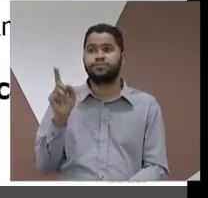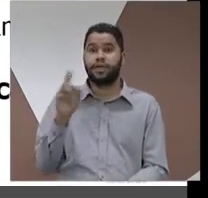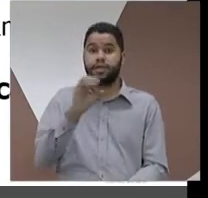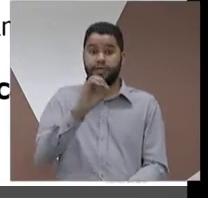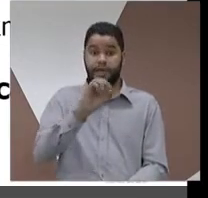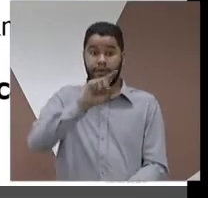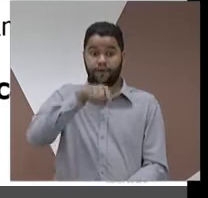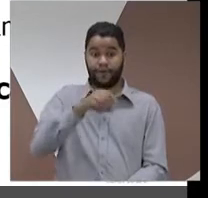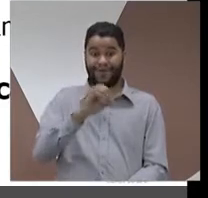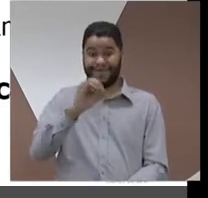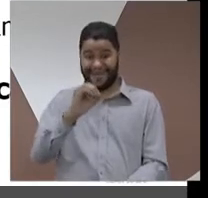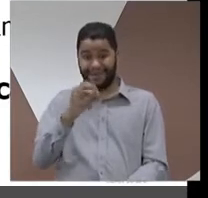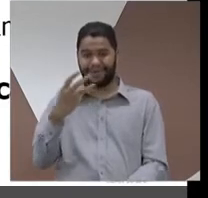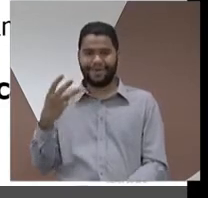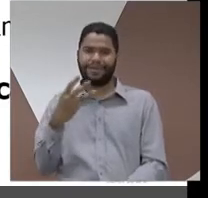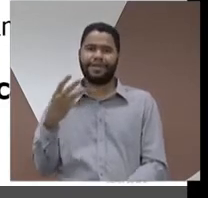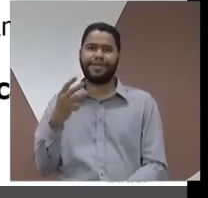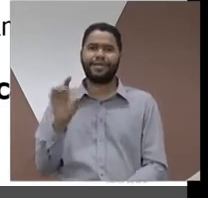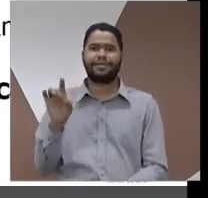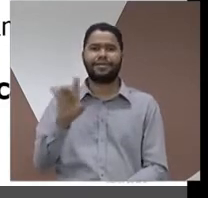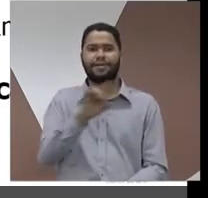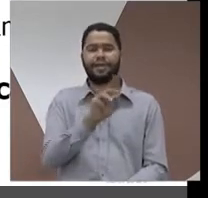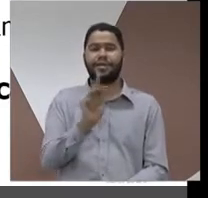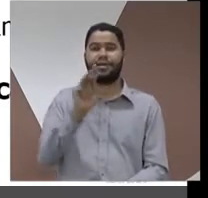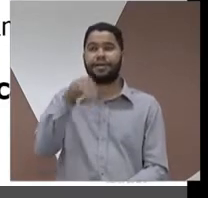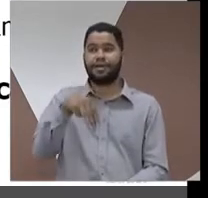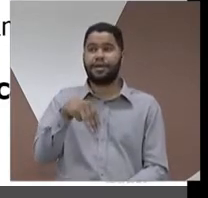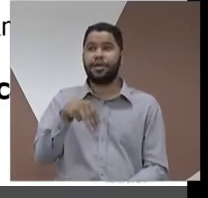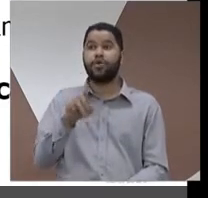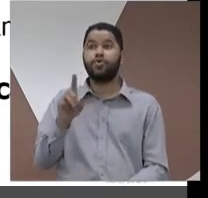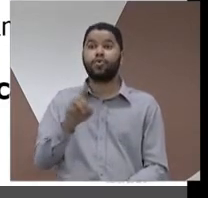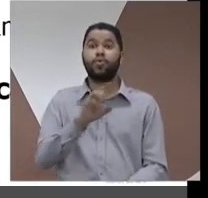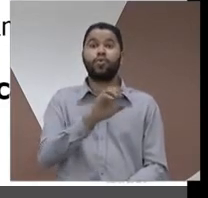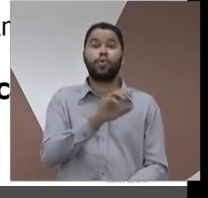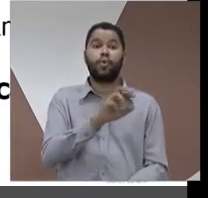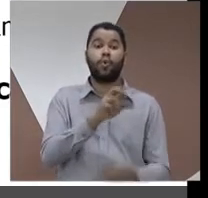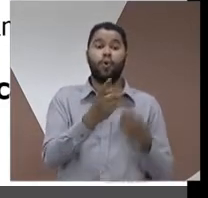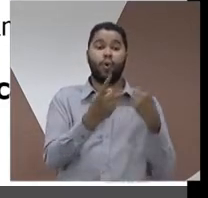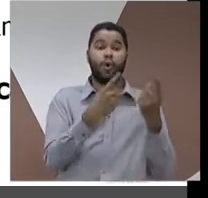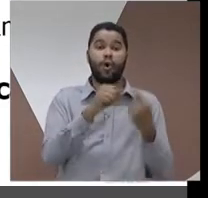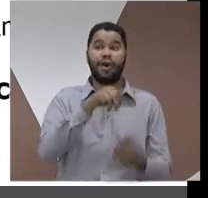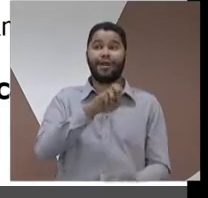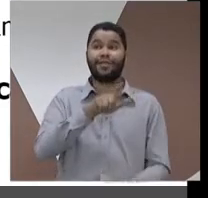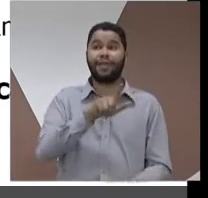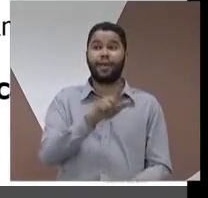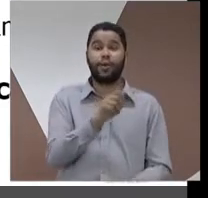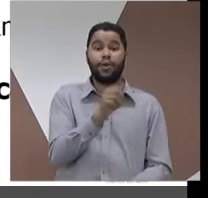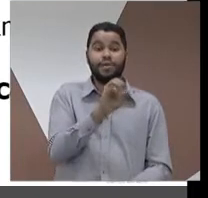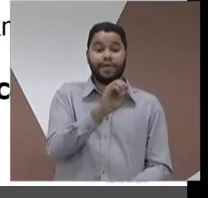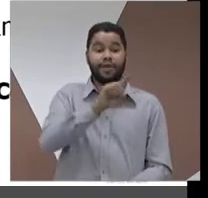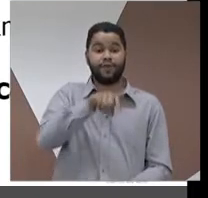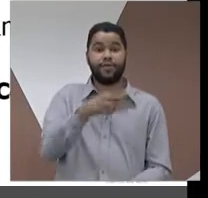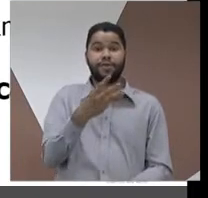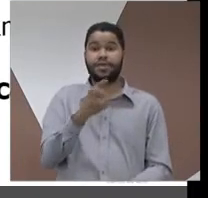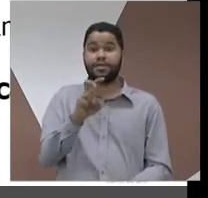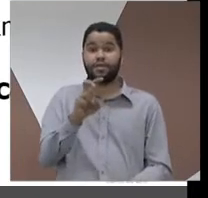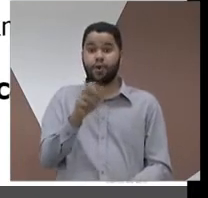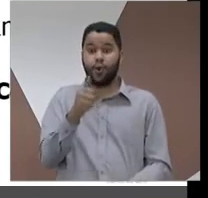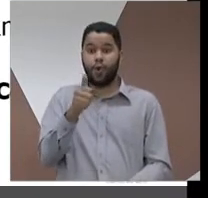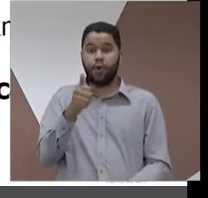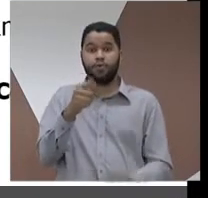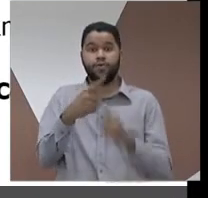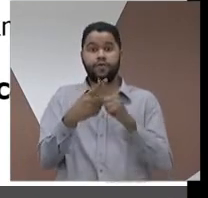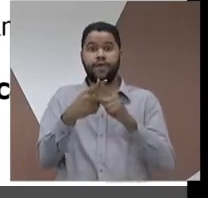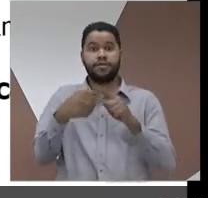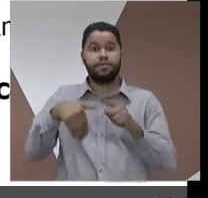0,033 por quilômetro. Noroeste é 0,35, quase 11 vezes a mais.